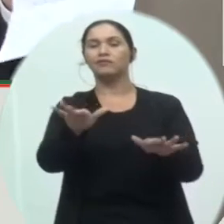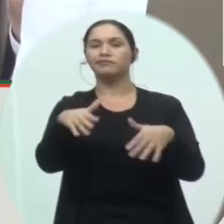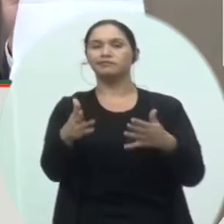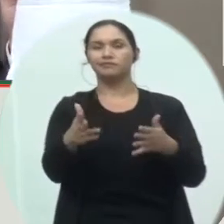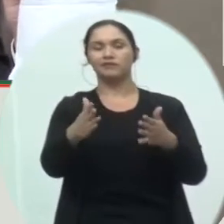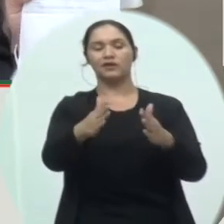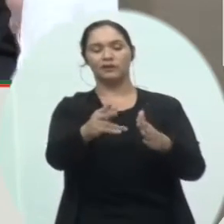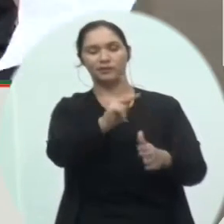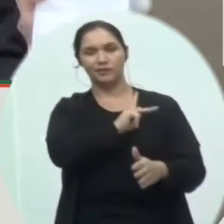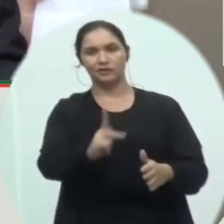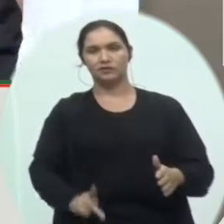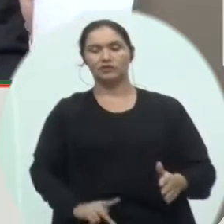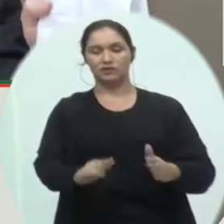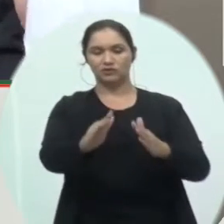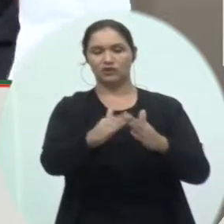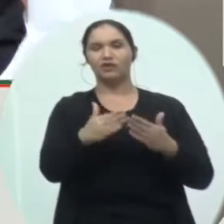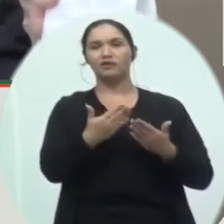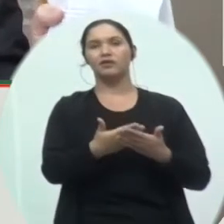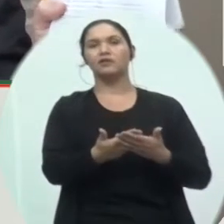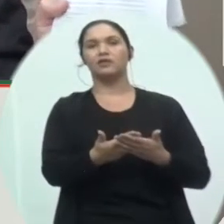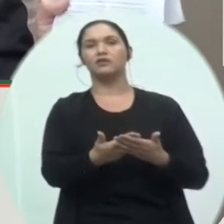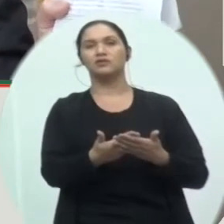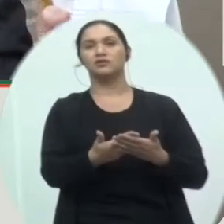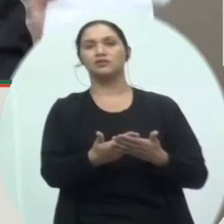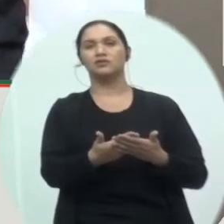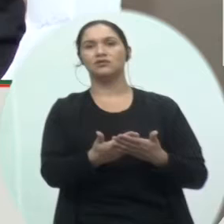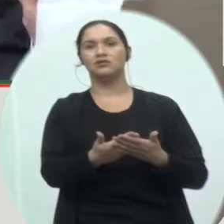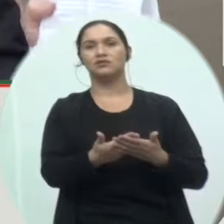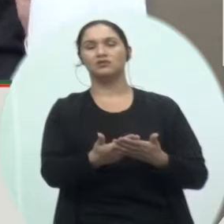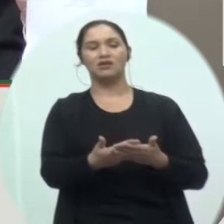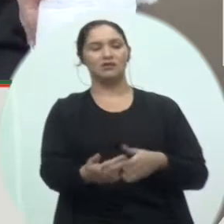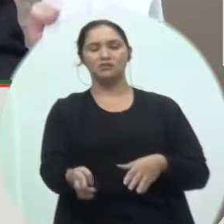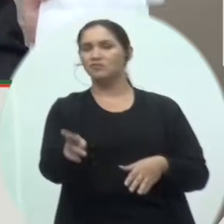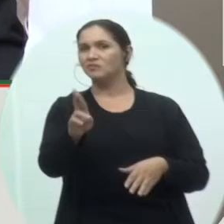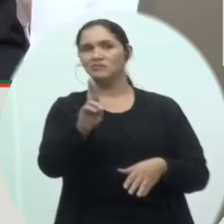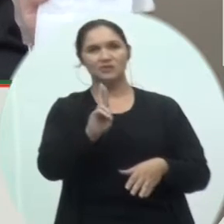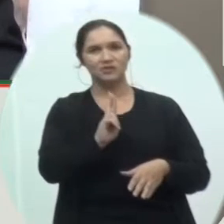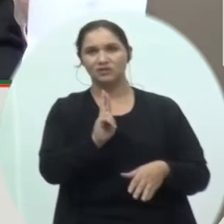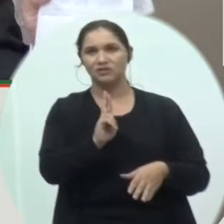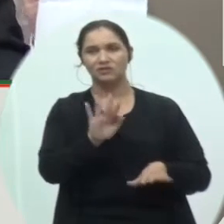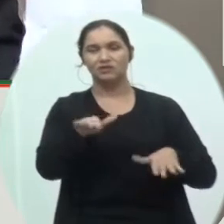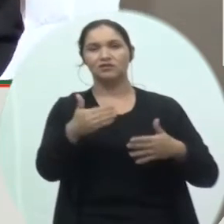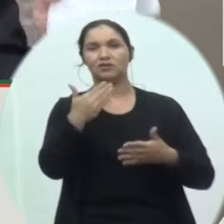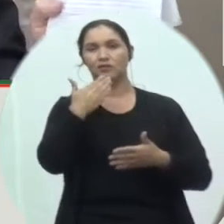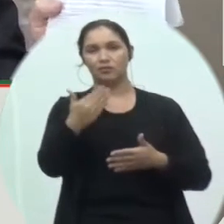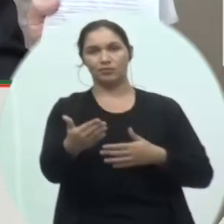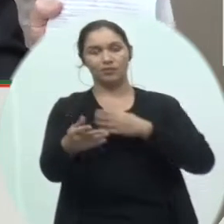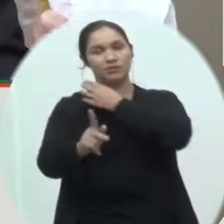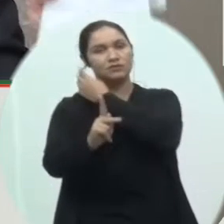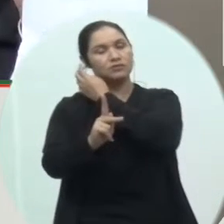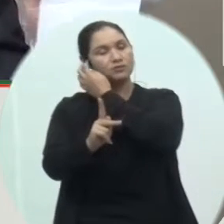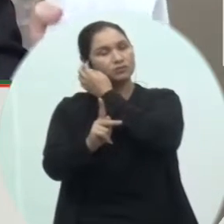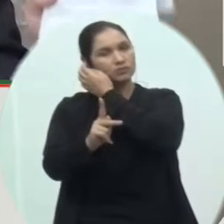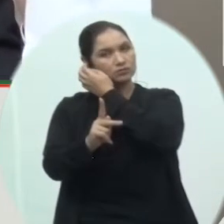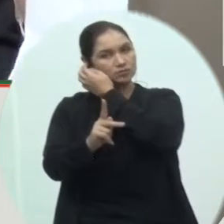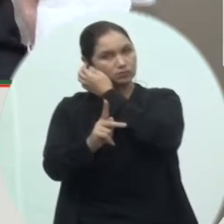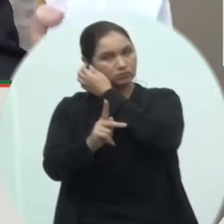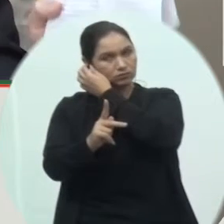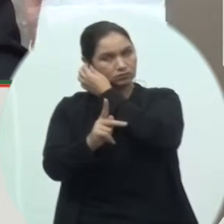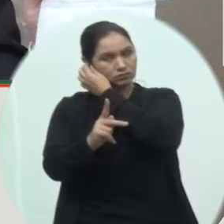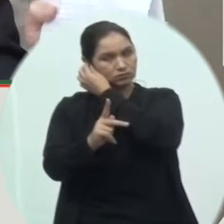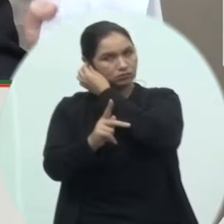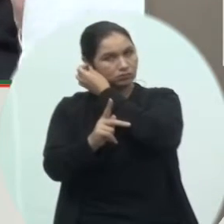senhor presidente, Vossa Excelência tem que tomar uma providência. Vossa Excelência tem que comunicar ao chefe do Poder Executivo a forma com